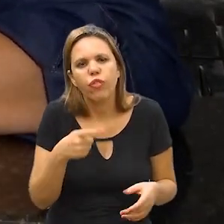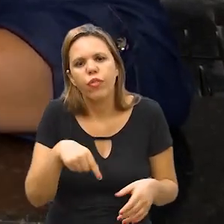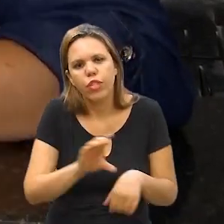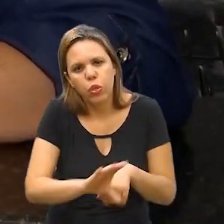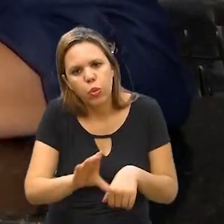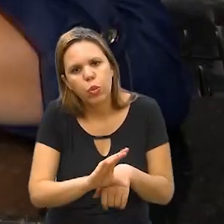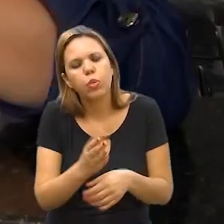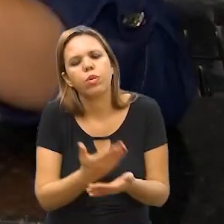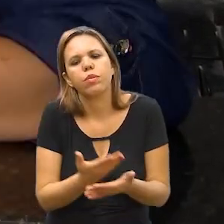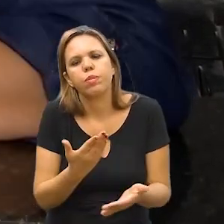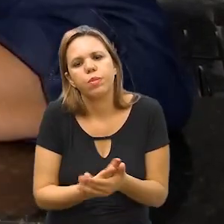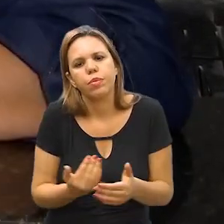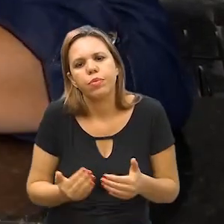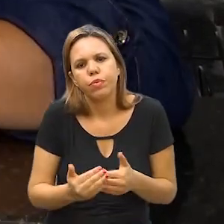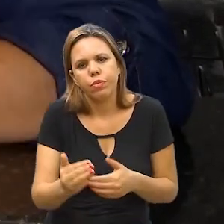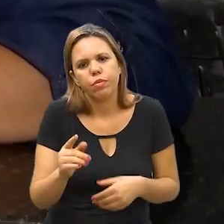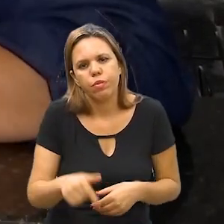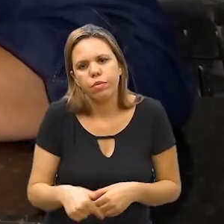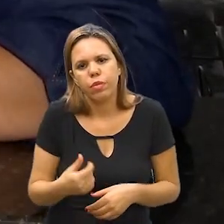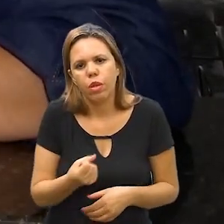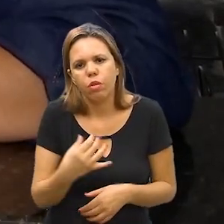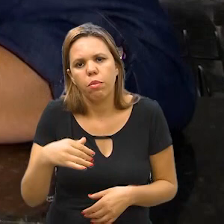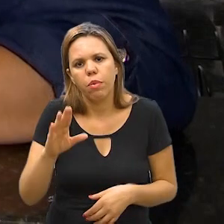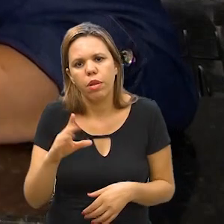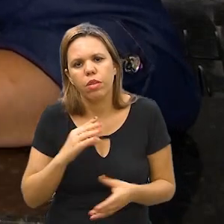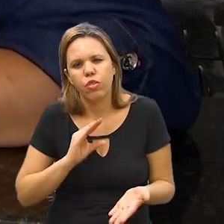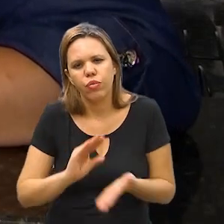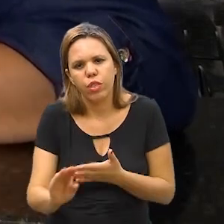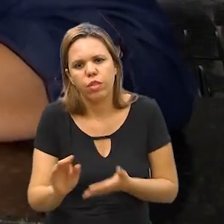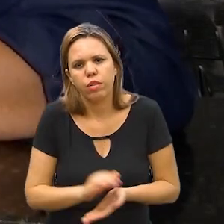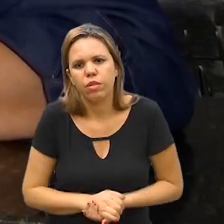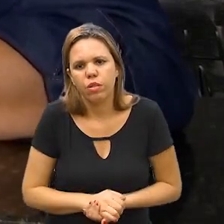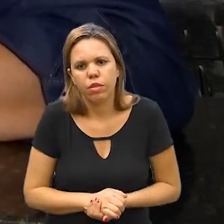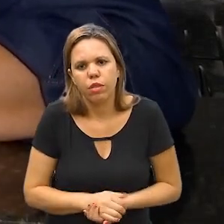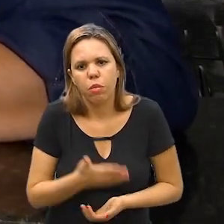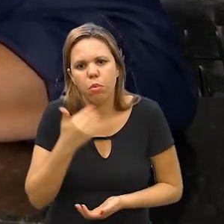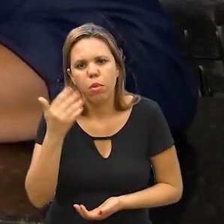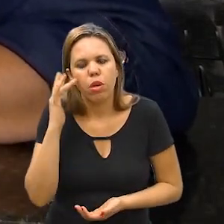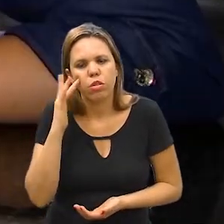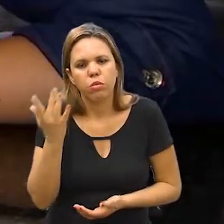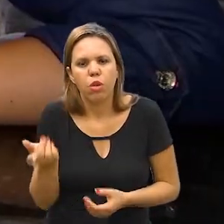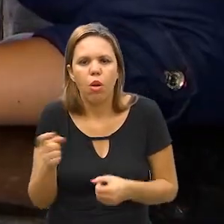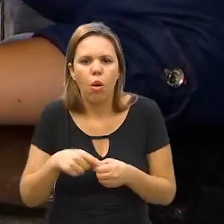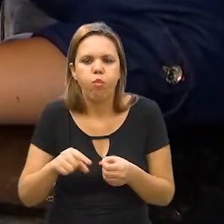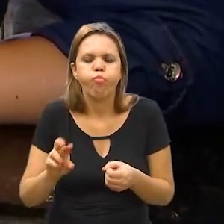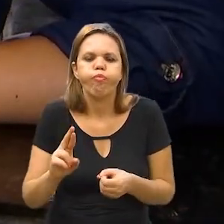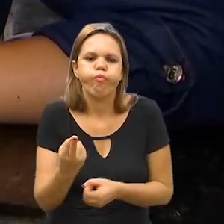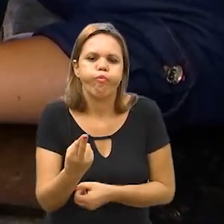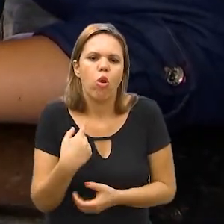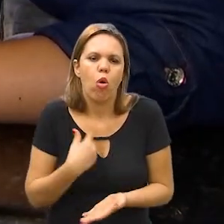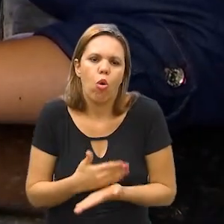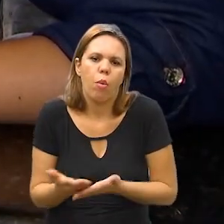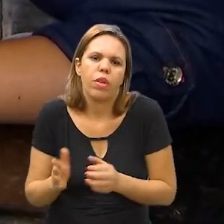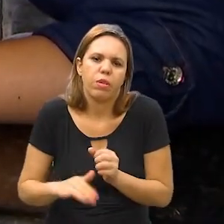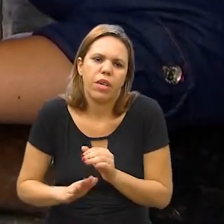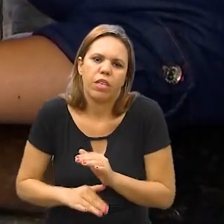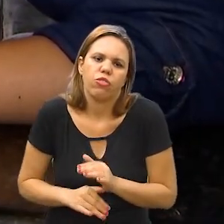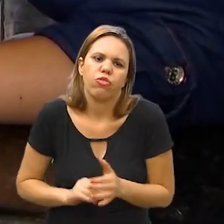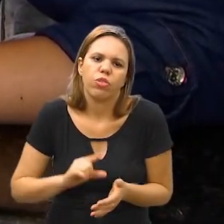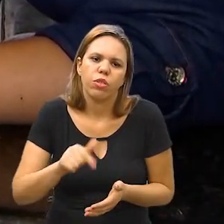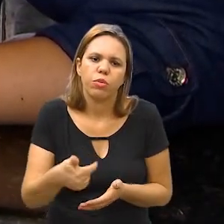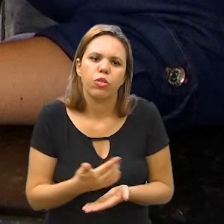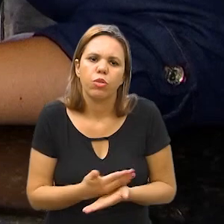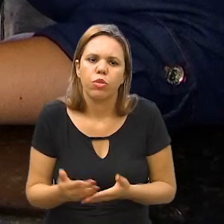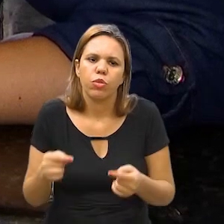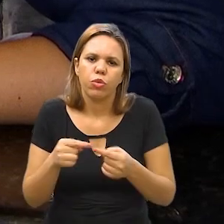né? E daqui pra frente é isso. Quanto mais a gente investe, eu acho que é melhor o retorno, né? No começo ser bem baratinho, depois